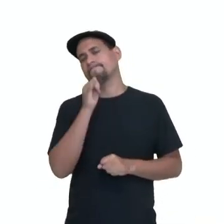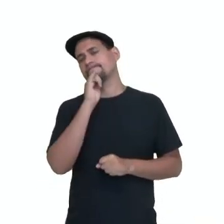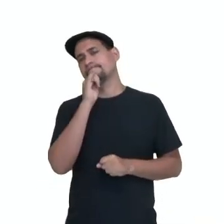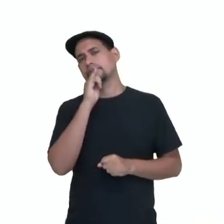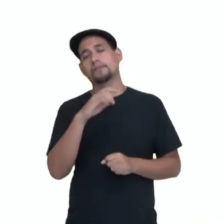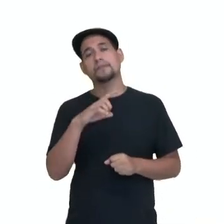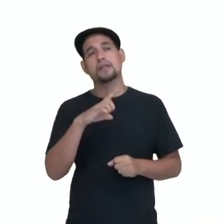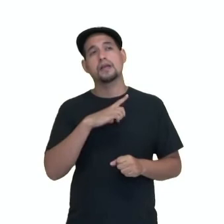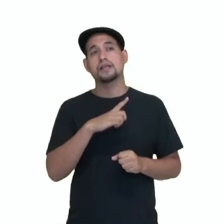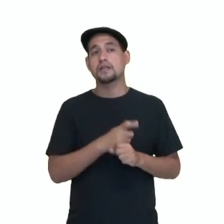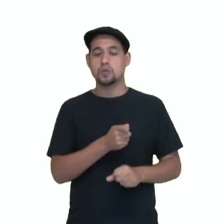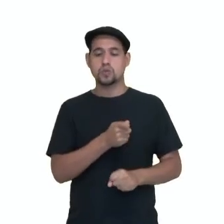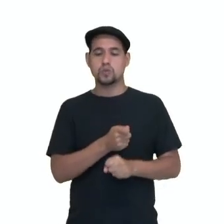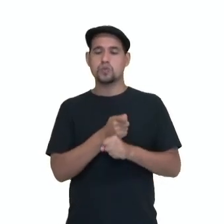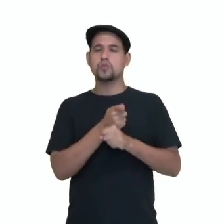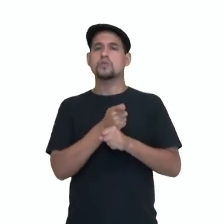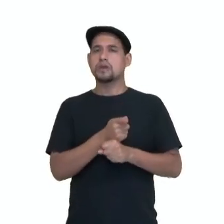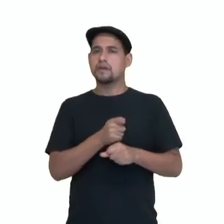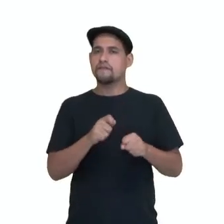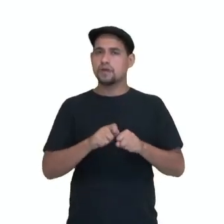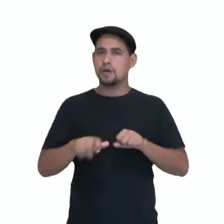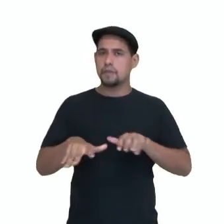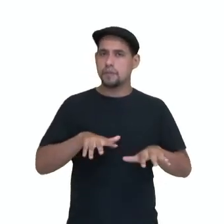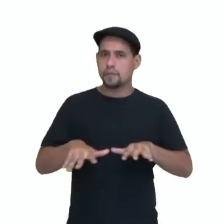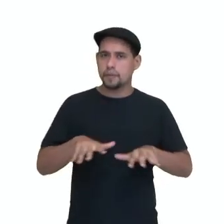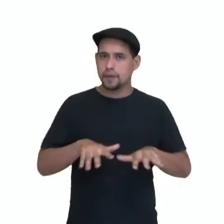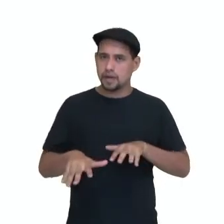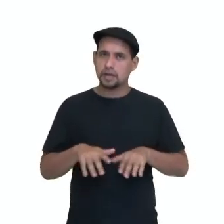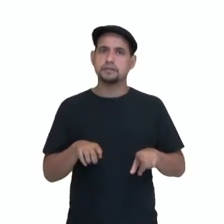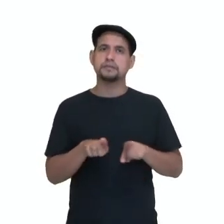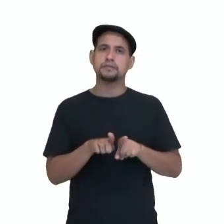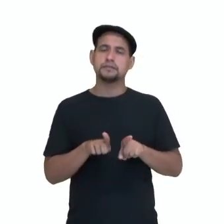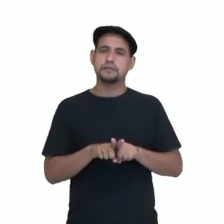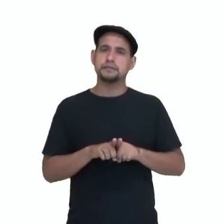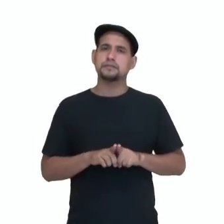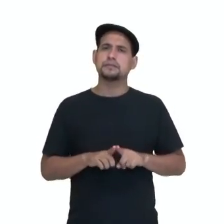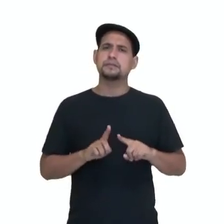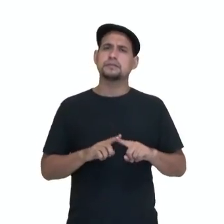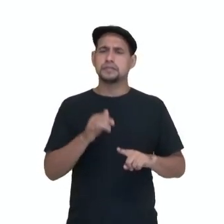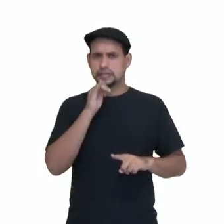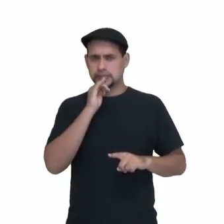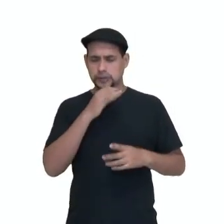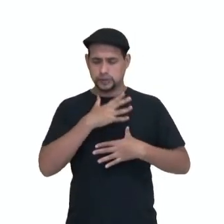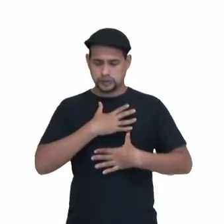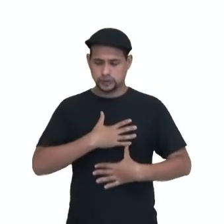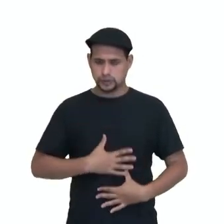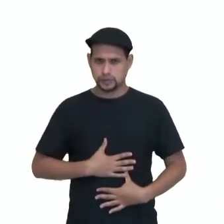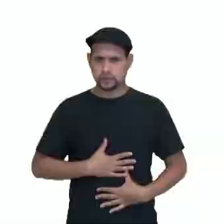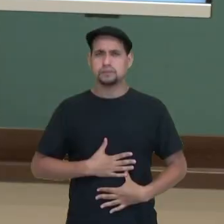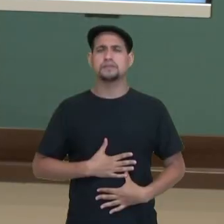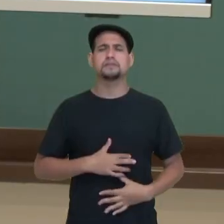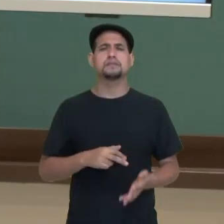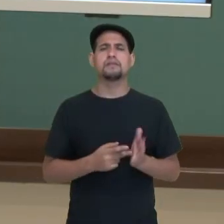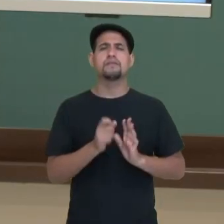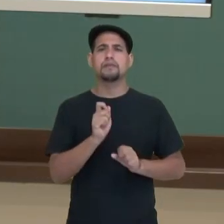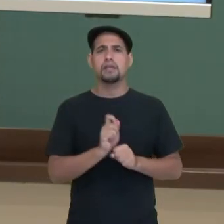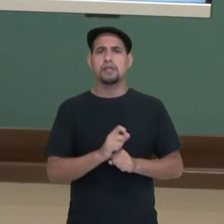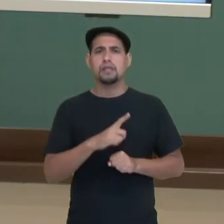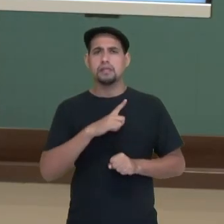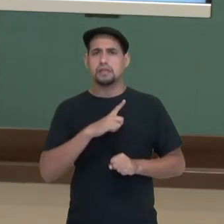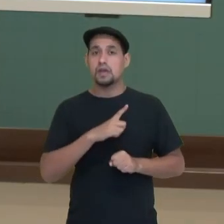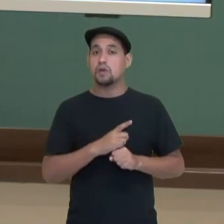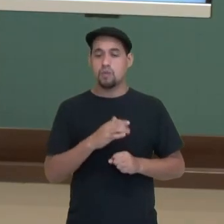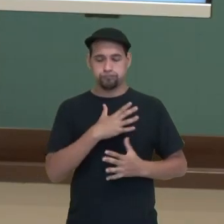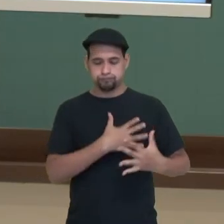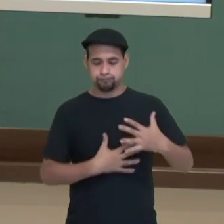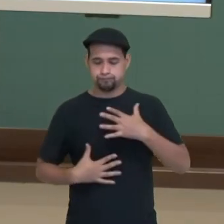da excitabilidade, ou seja, ele fazer esse movimento, né? Então, além do movimento corporal, ele também é responsável pelos movimentos dos